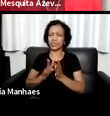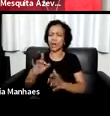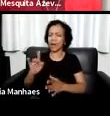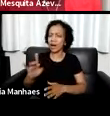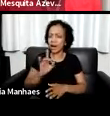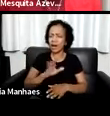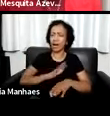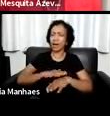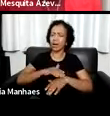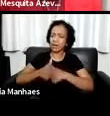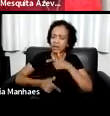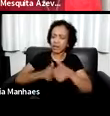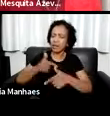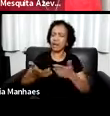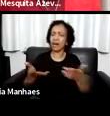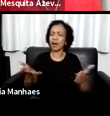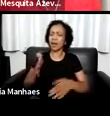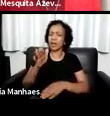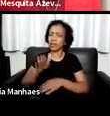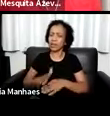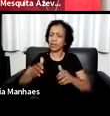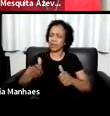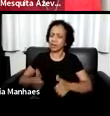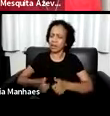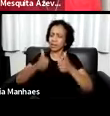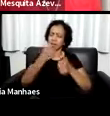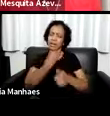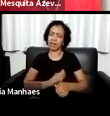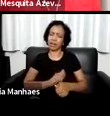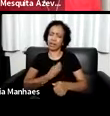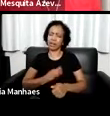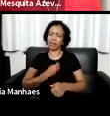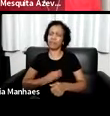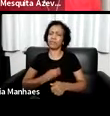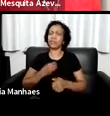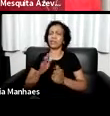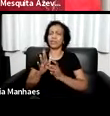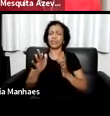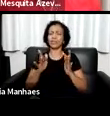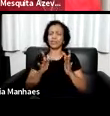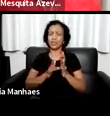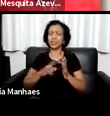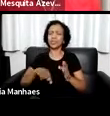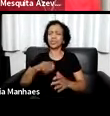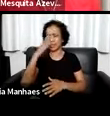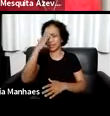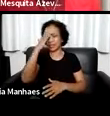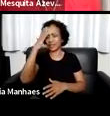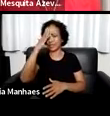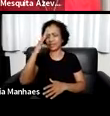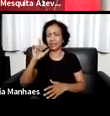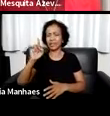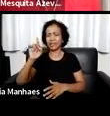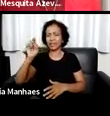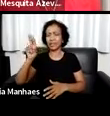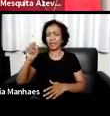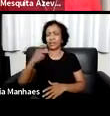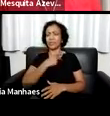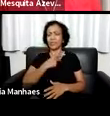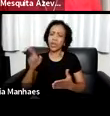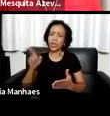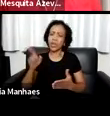nesta pátria, Pai, possa ser conduzida pelo teu Espírito Santo. Enfim, Senhor, que os pastores e as igrejas